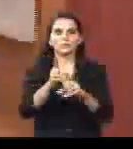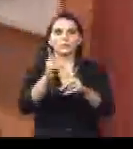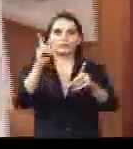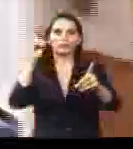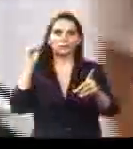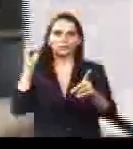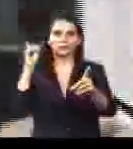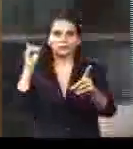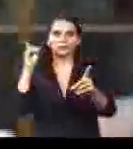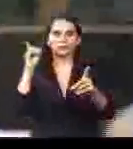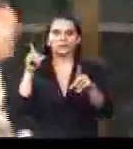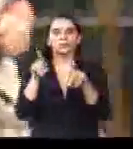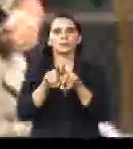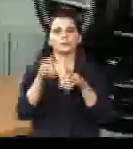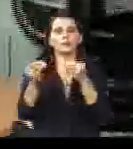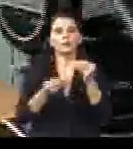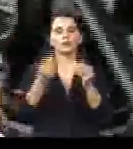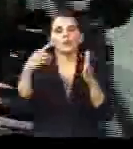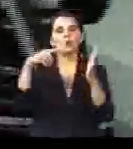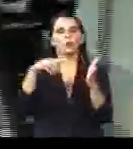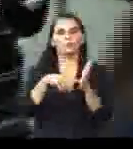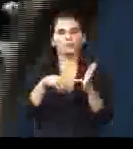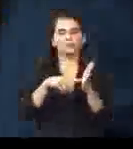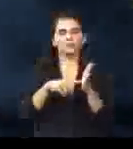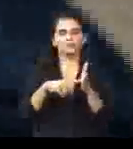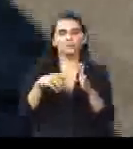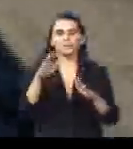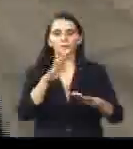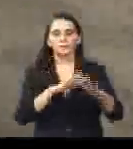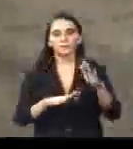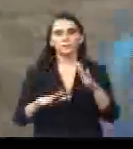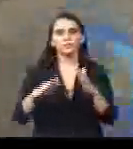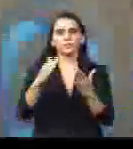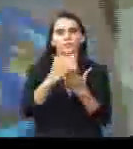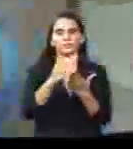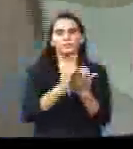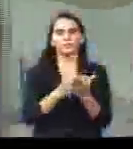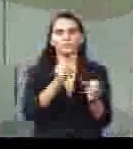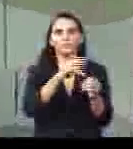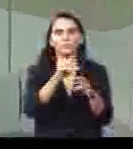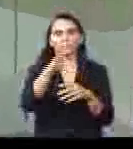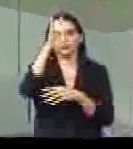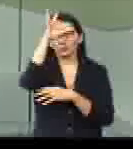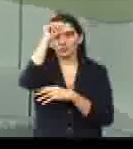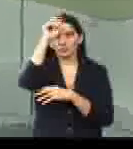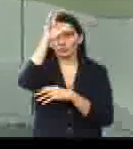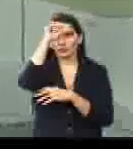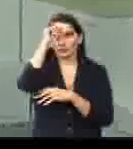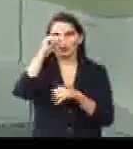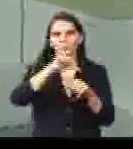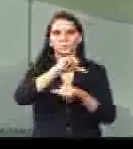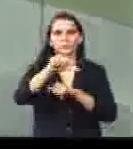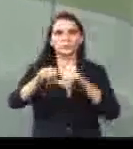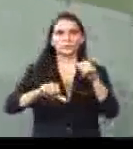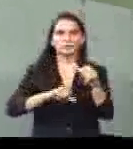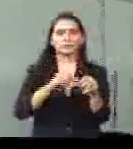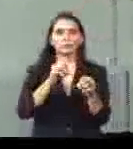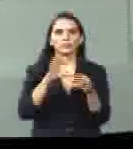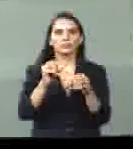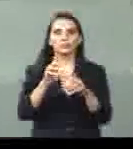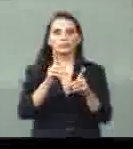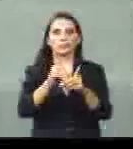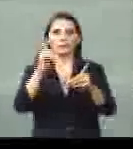em educação à distância e tem como objetivo a avaliação do processo de ensino e aprendizagem e as mudanças